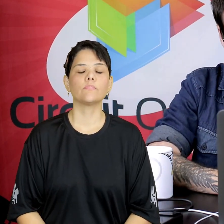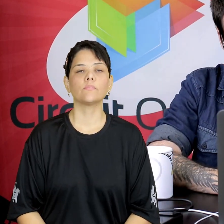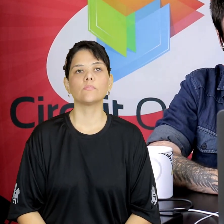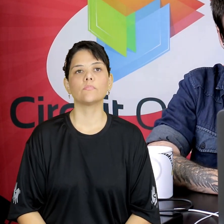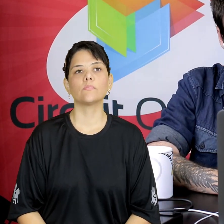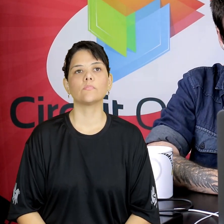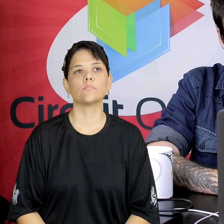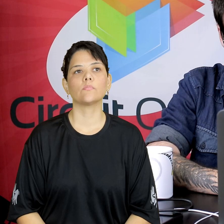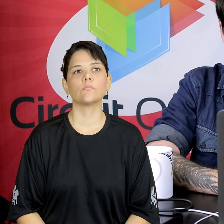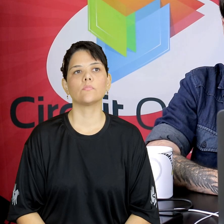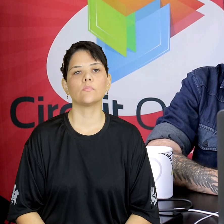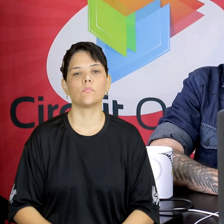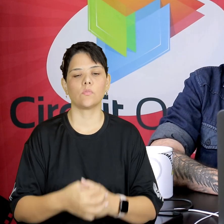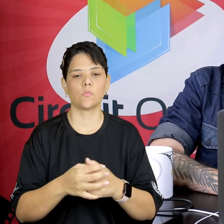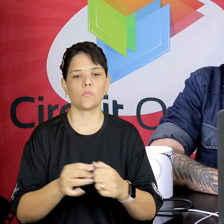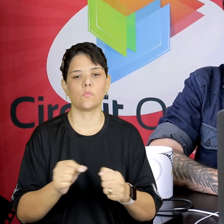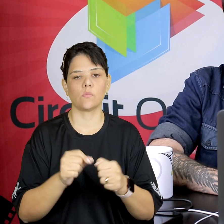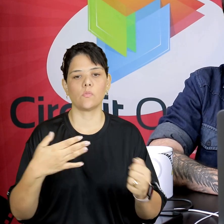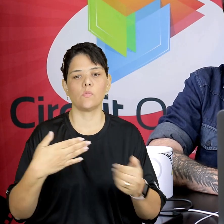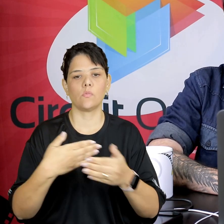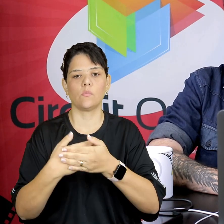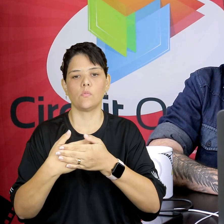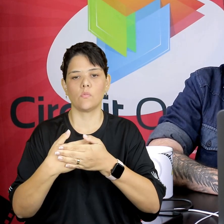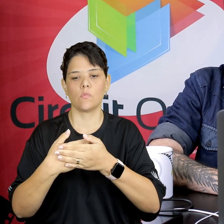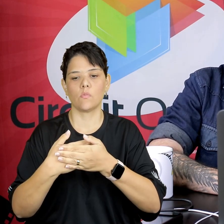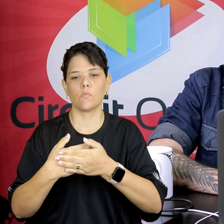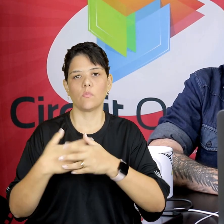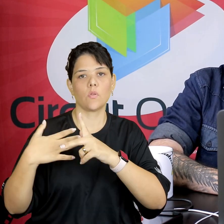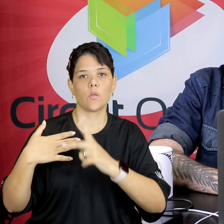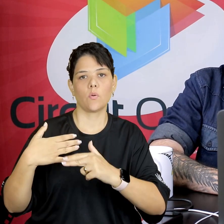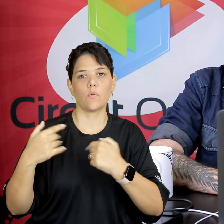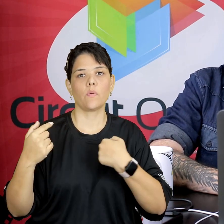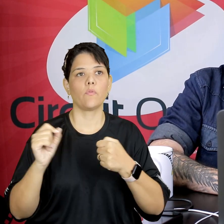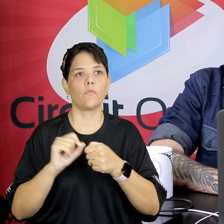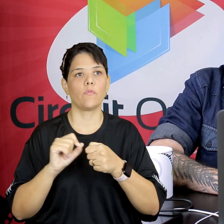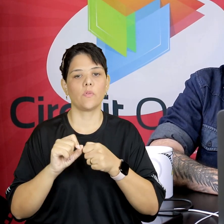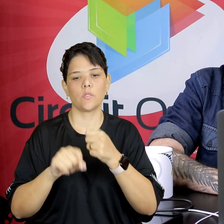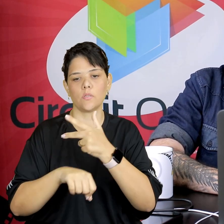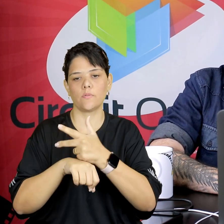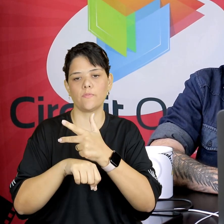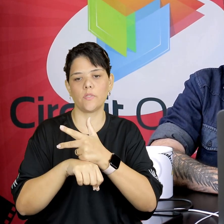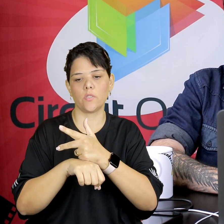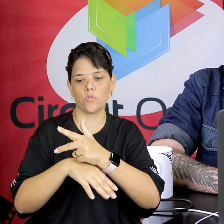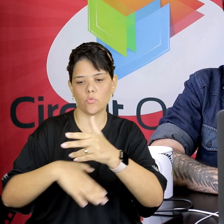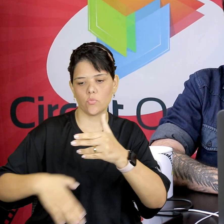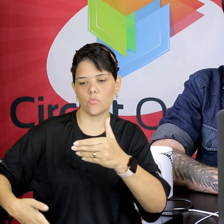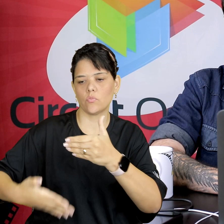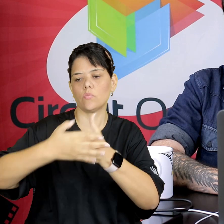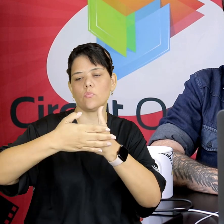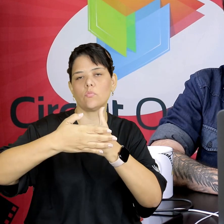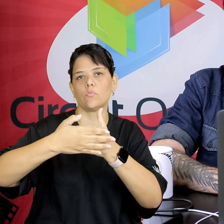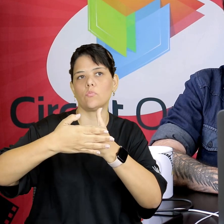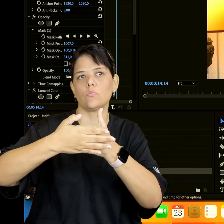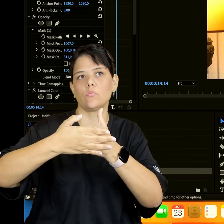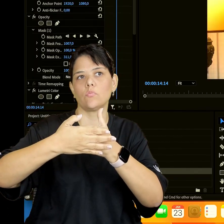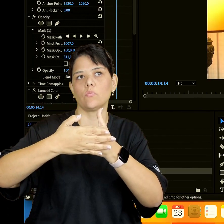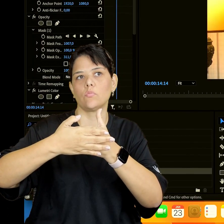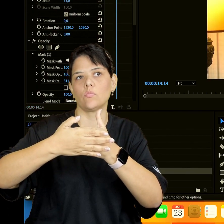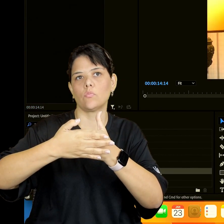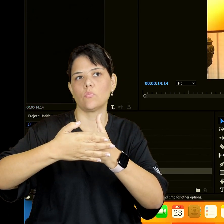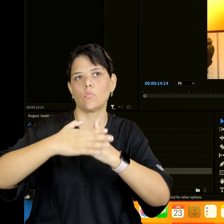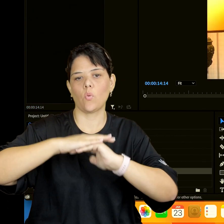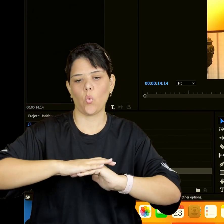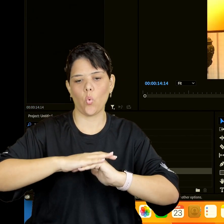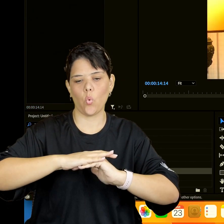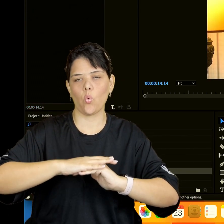Então, sobreposição de vídeo é só isso aqui que a gente fez. Eu peguei e botei ele um em cima do outro,